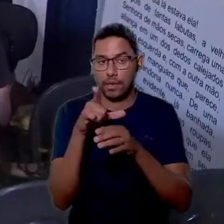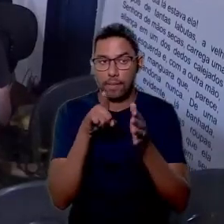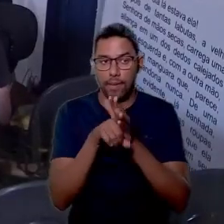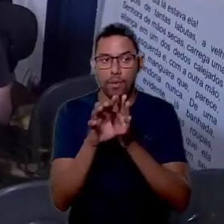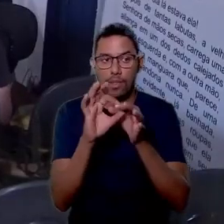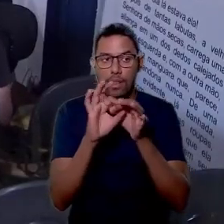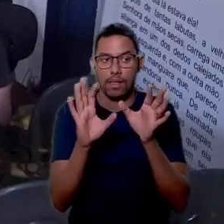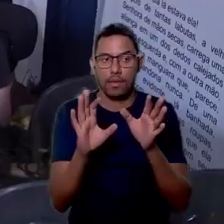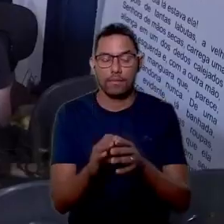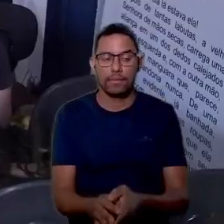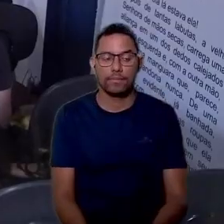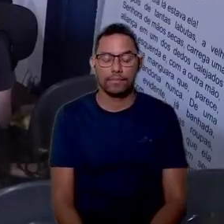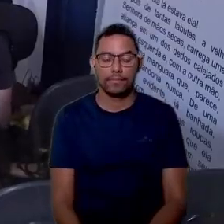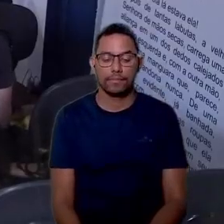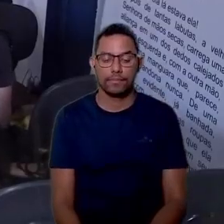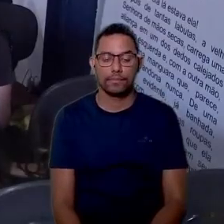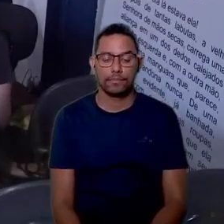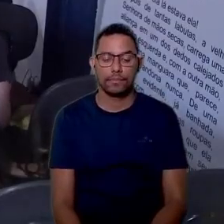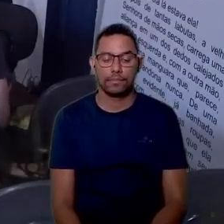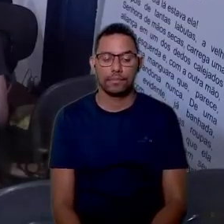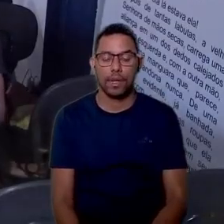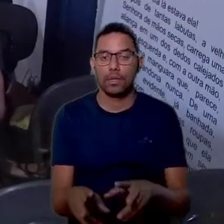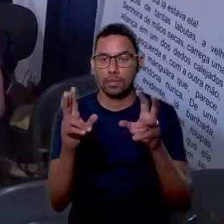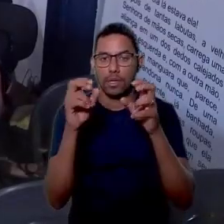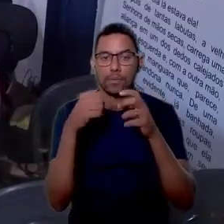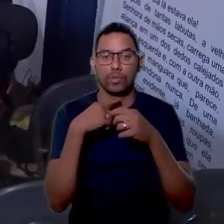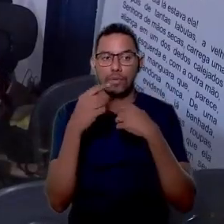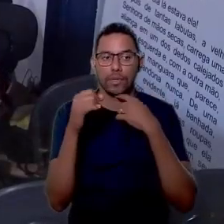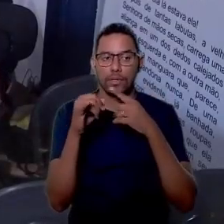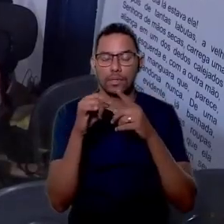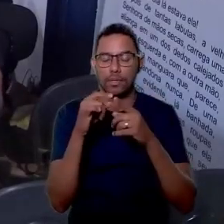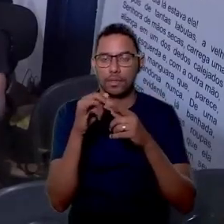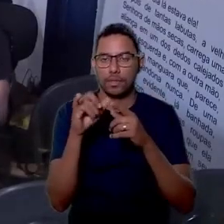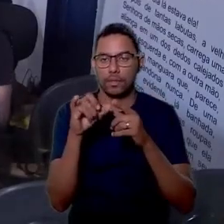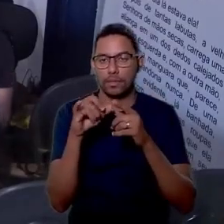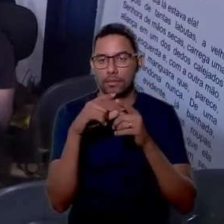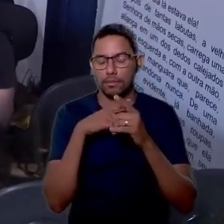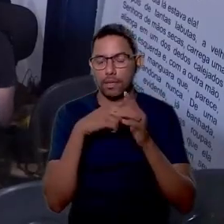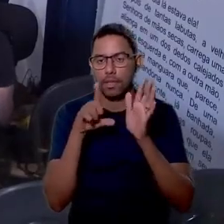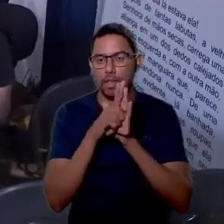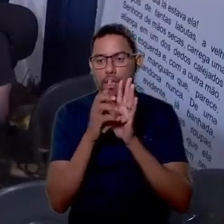está disponível, tá? Independente desse tema ou qualquer dúvida que vocês tenham sobre a Lei Rouanet.